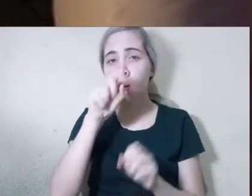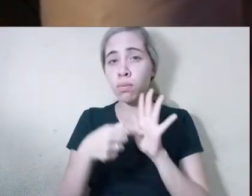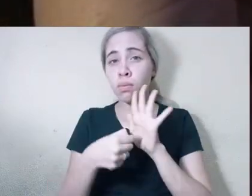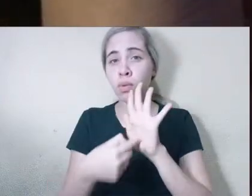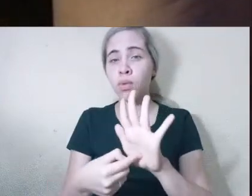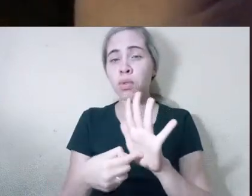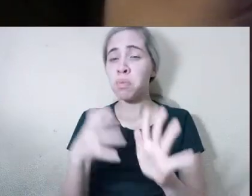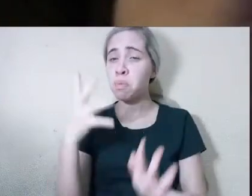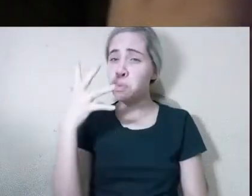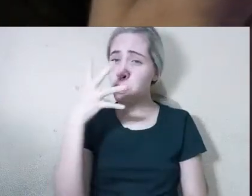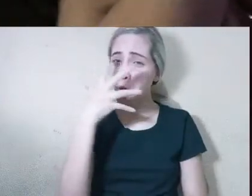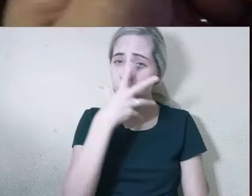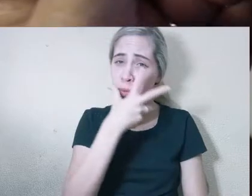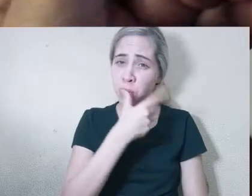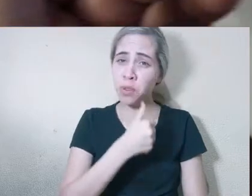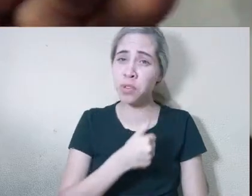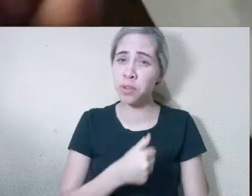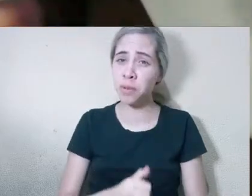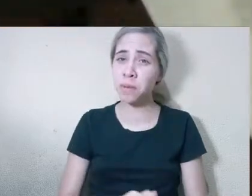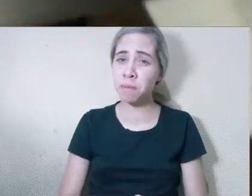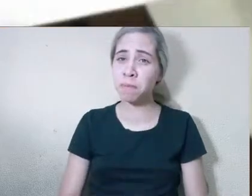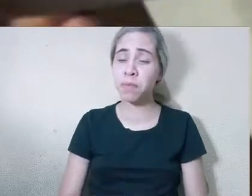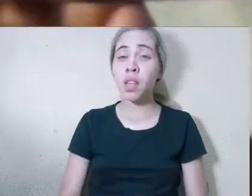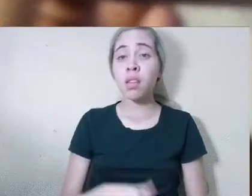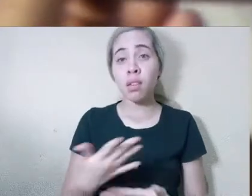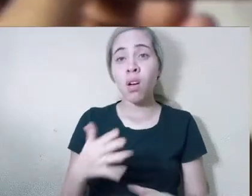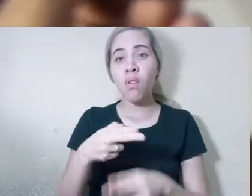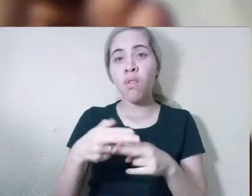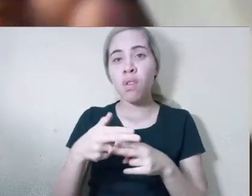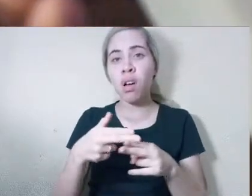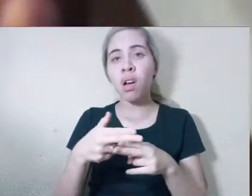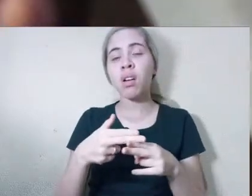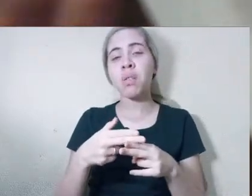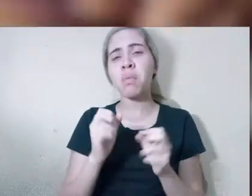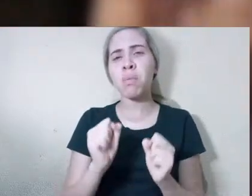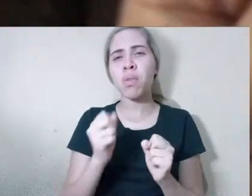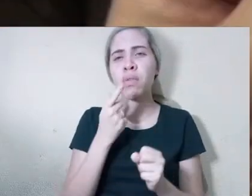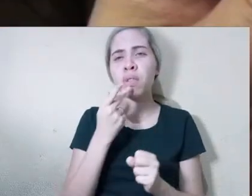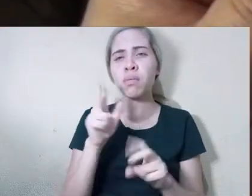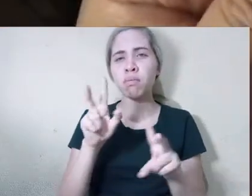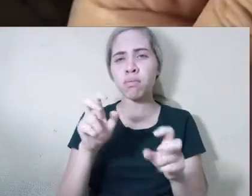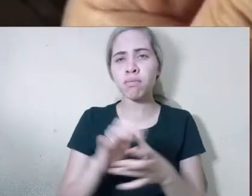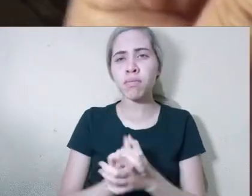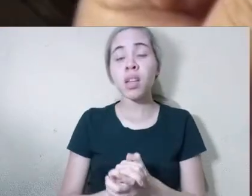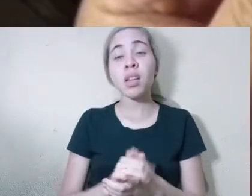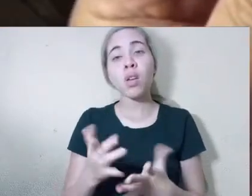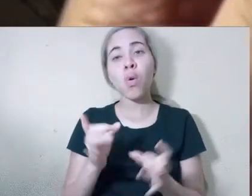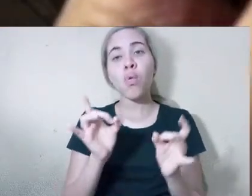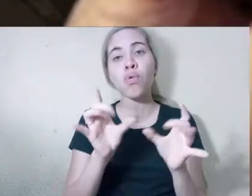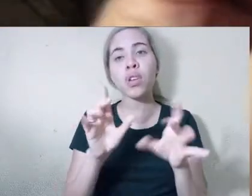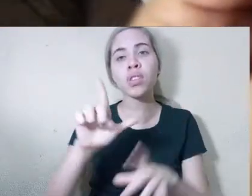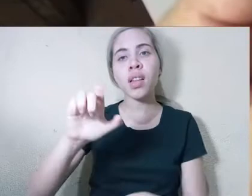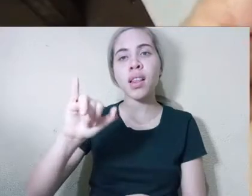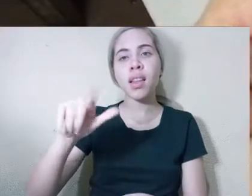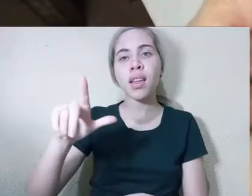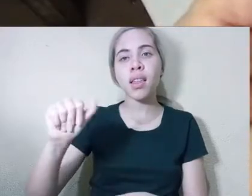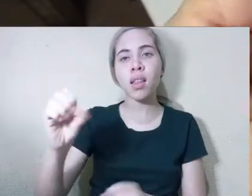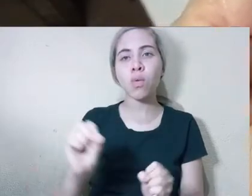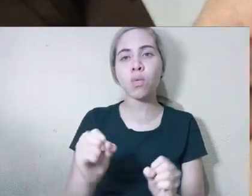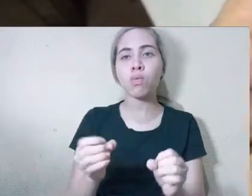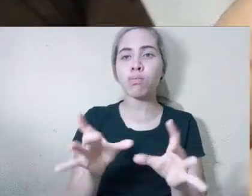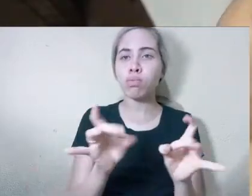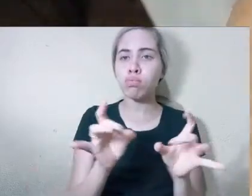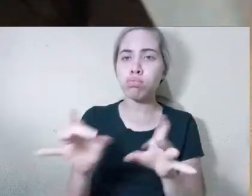Bonito, tá vendo? Essa faca aí, ô Felipe, opa, pode falar. Eu tinha vendido ela no leilão, vendi com